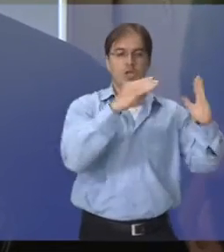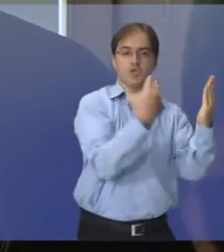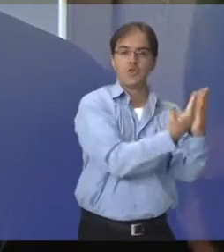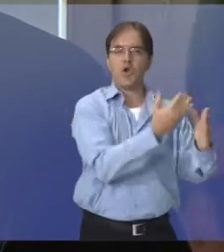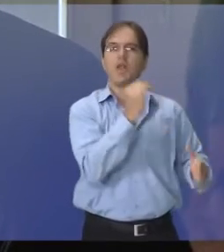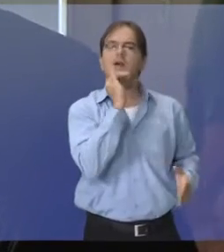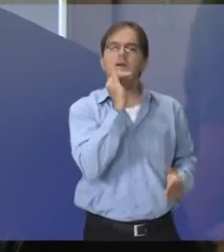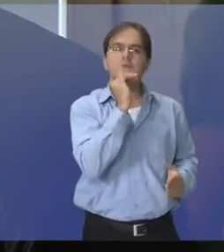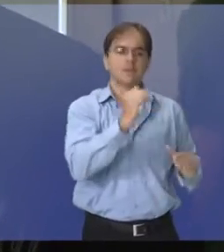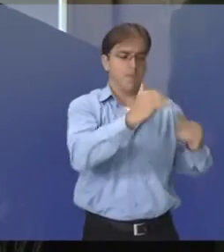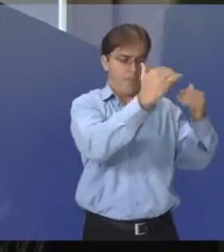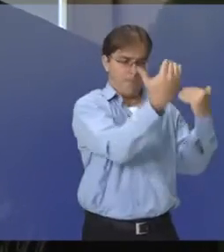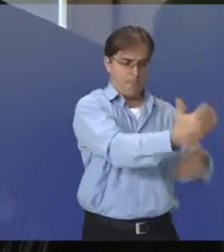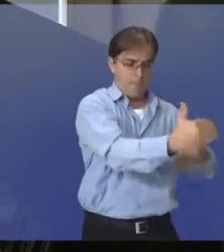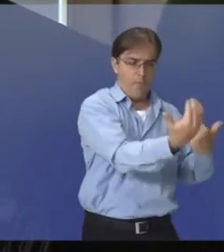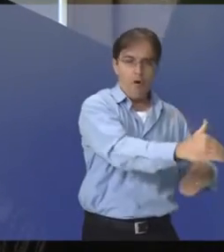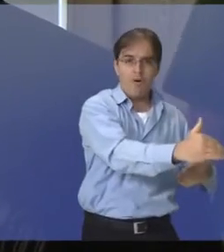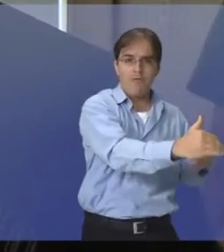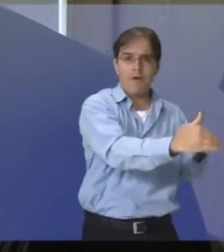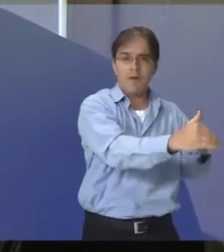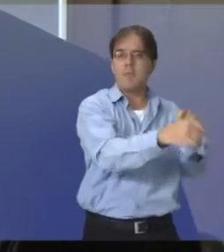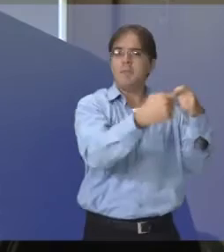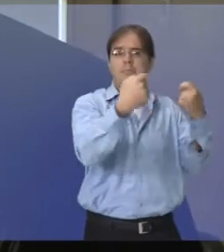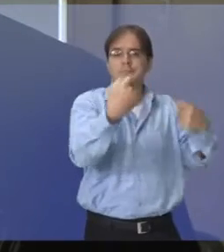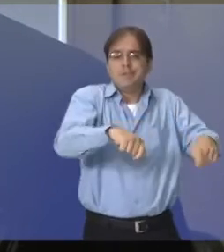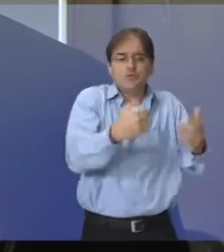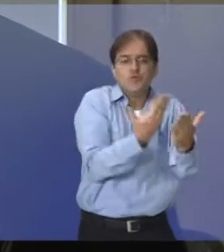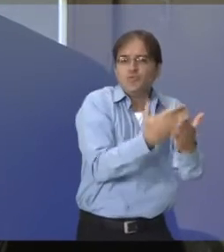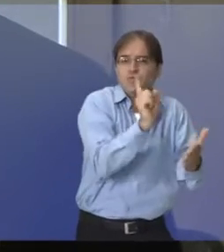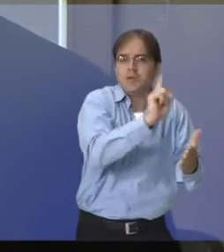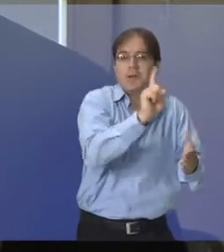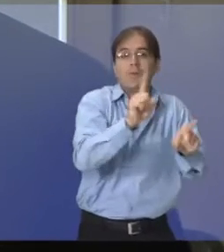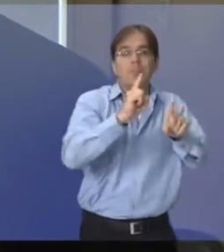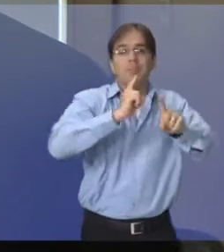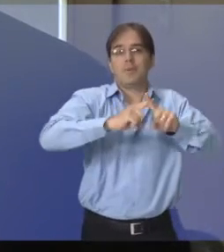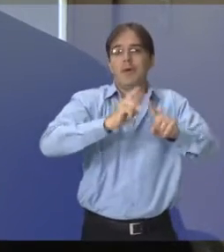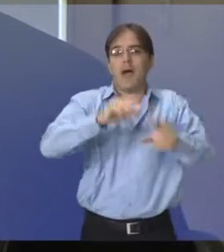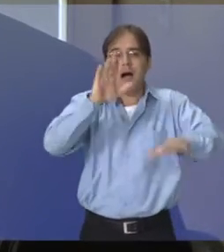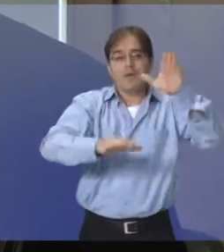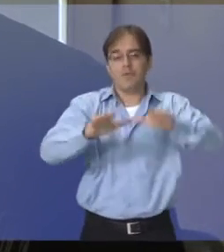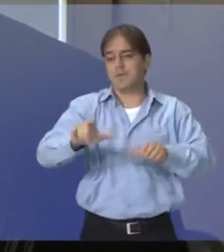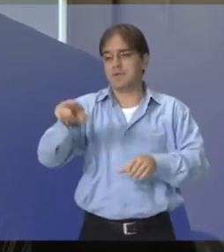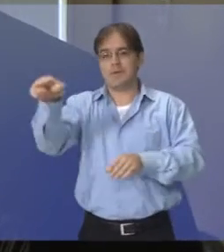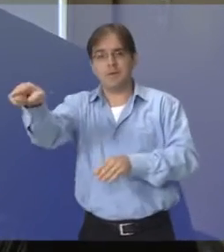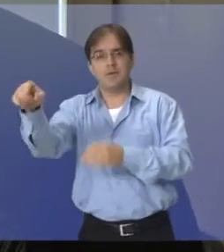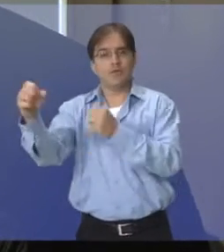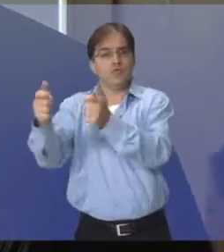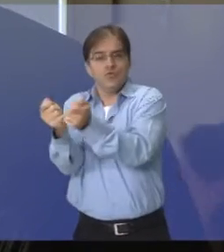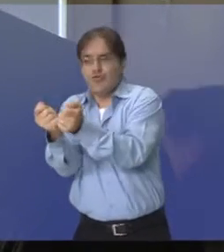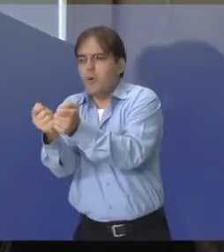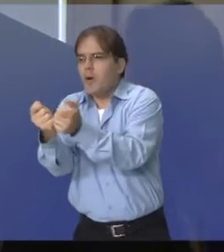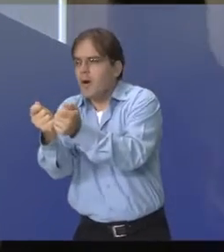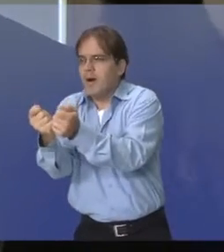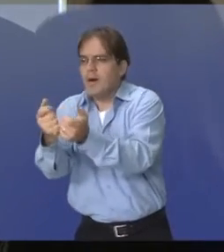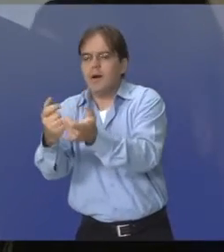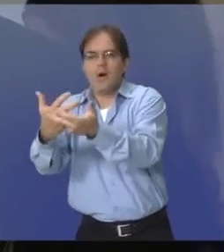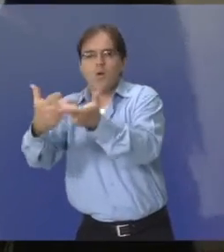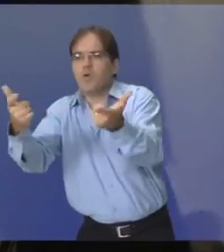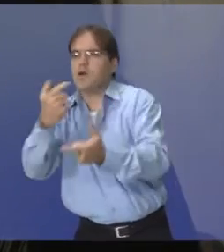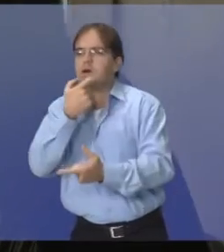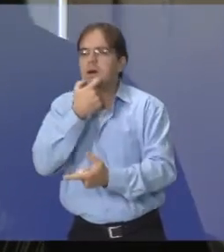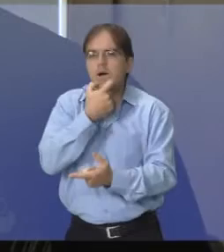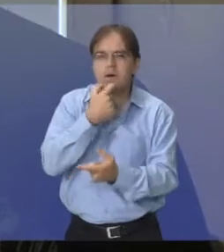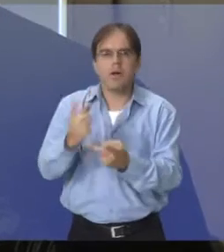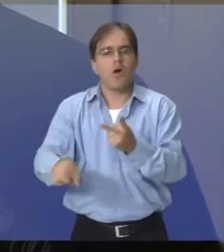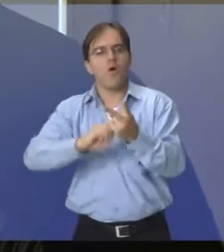eles possam até, em alguns casos, eles não estudam para as provas só por ter jogado algum tipo de jogo, seja na língua